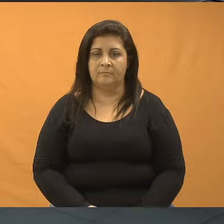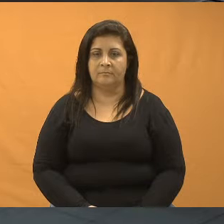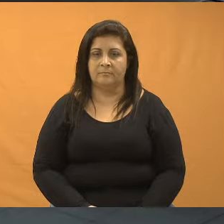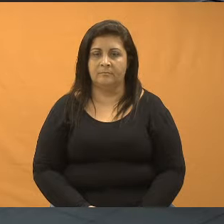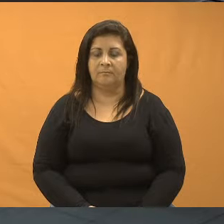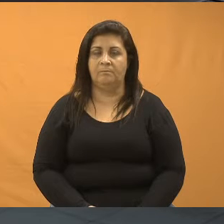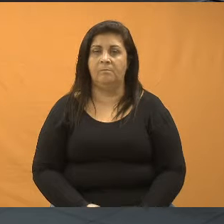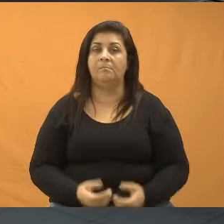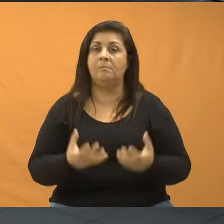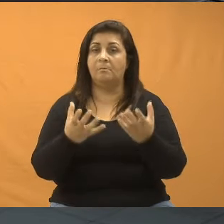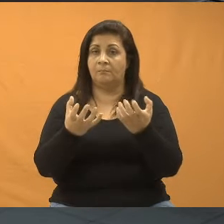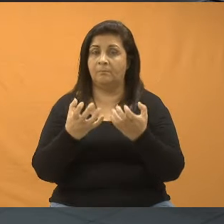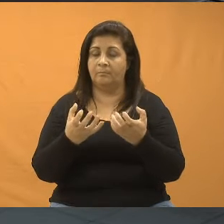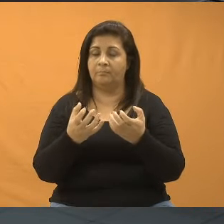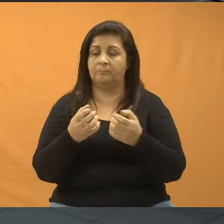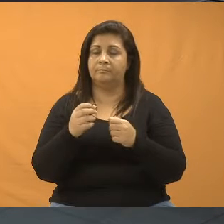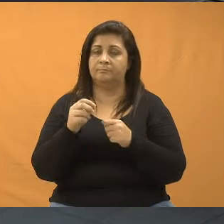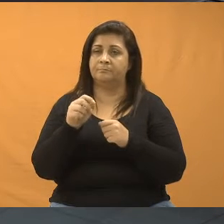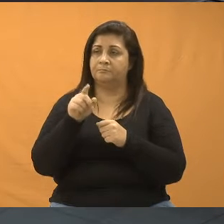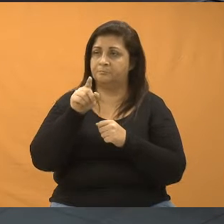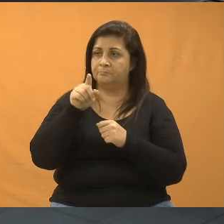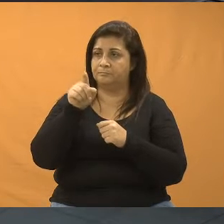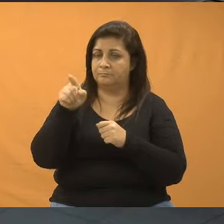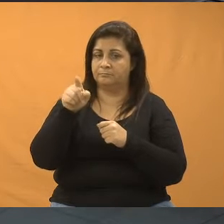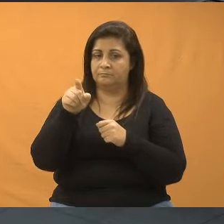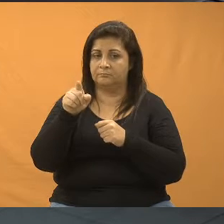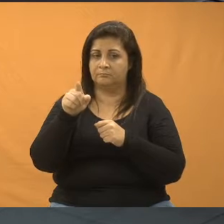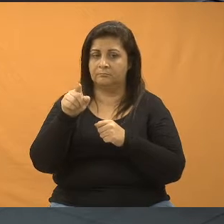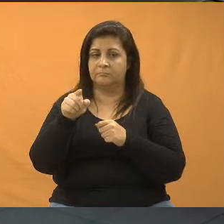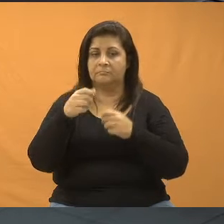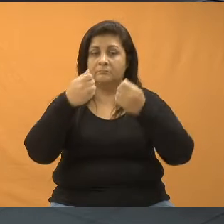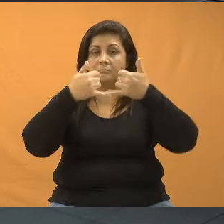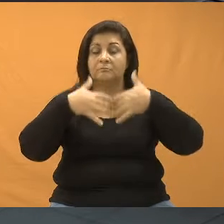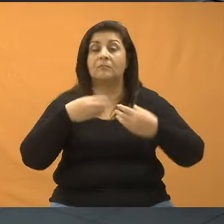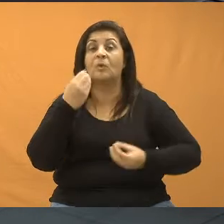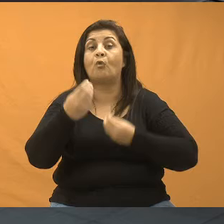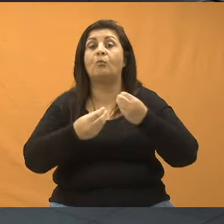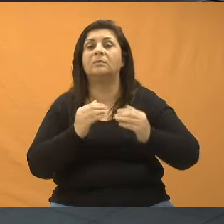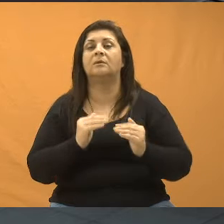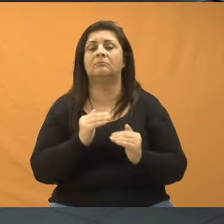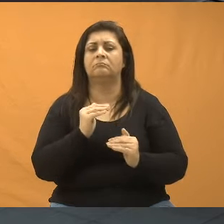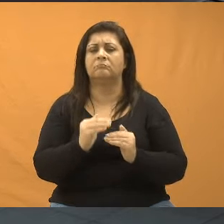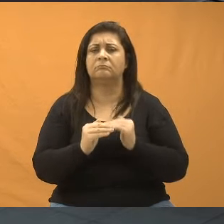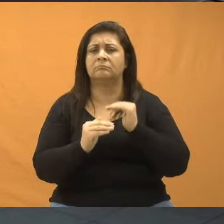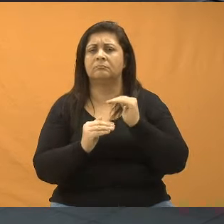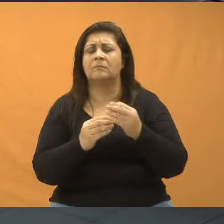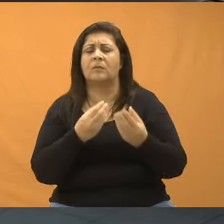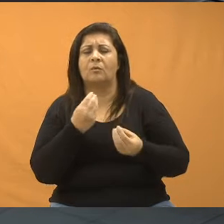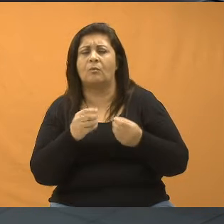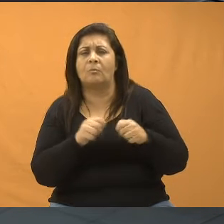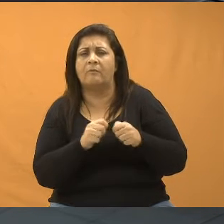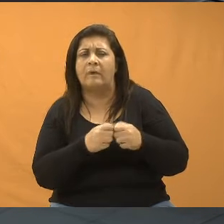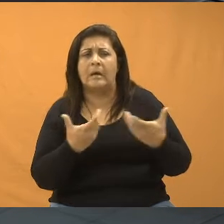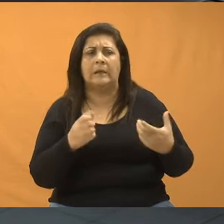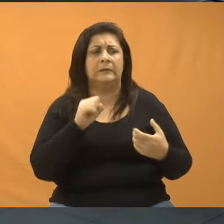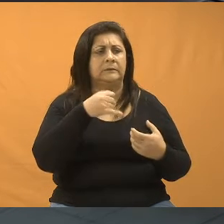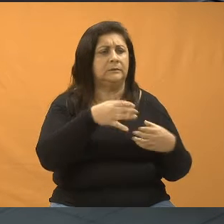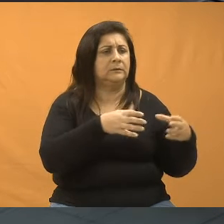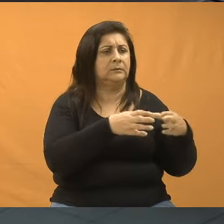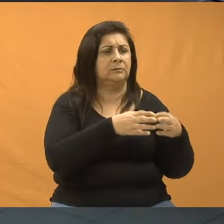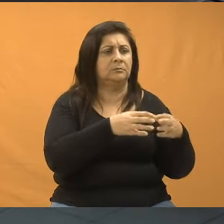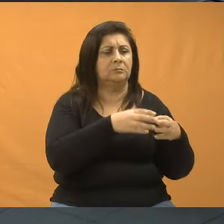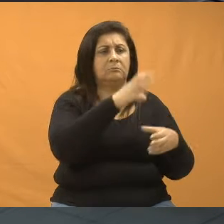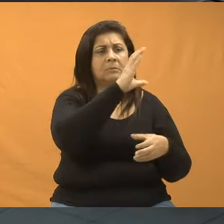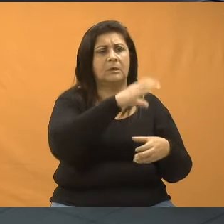Celso, eu queria que você falasse para a gente como está o andamento desse processo. Como será feito? Se é a Irmandade que vai tocar,